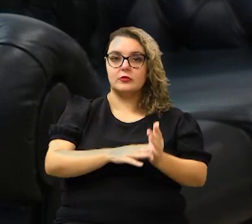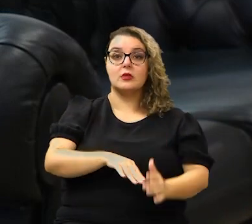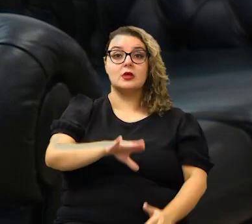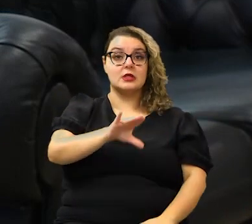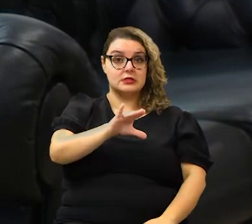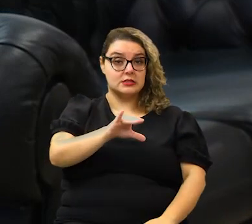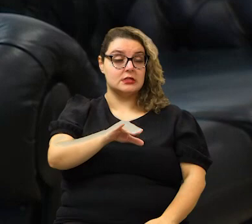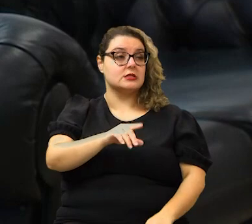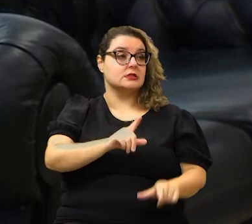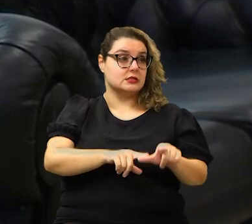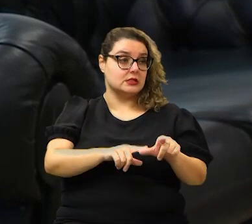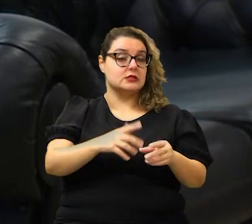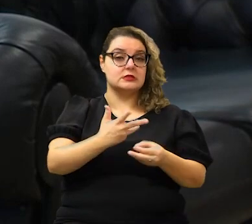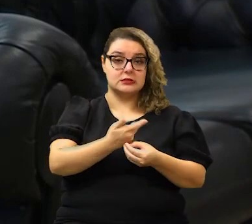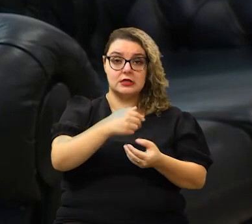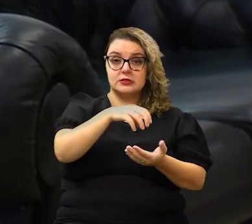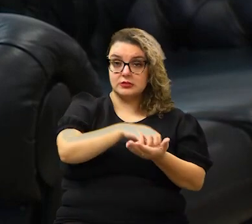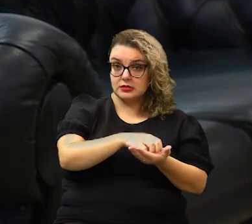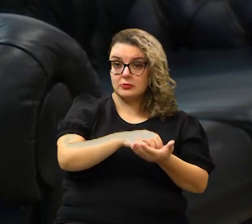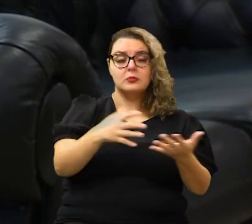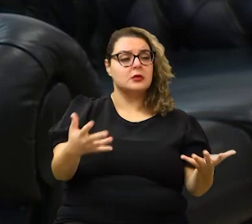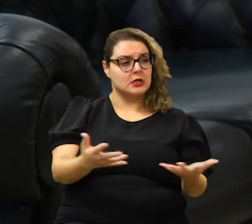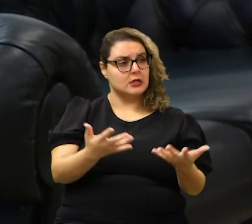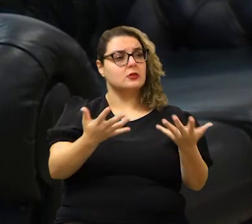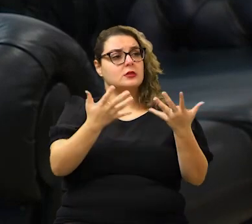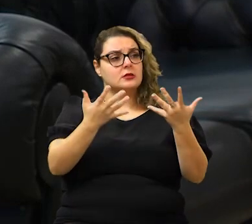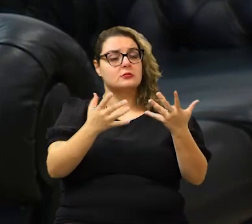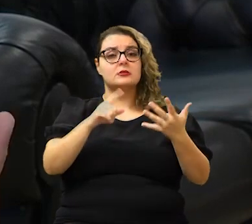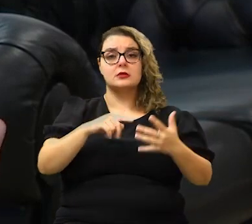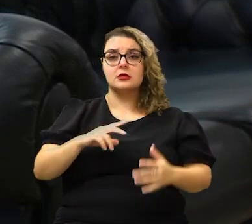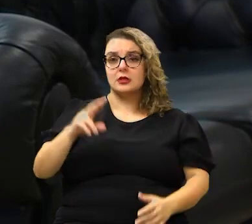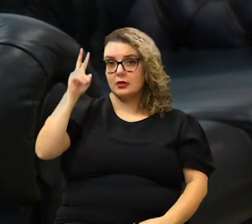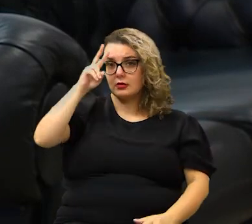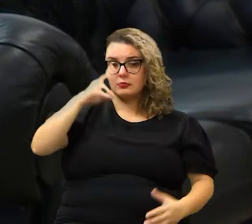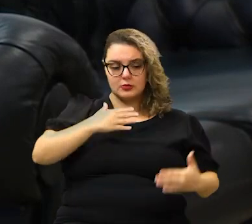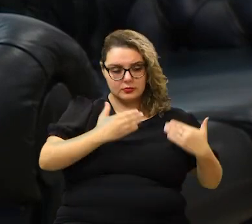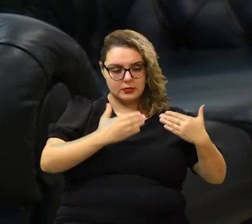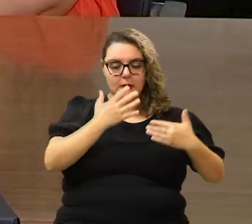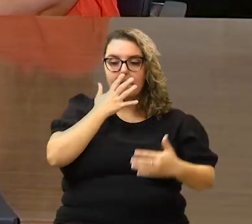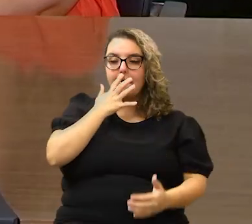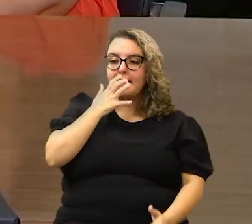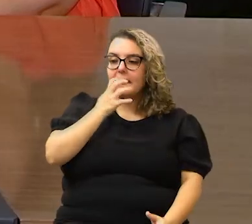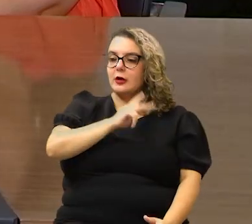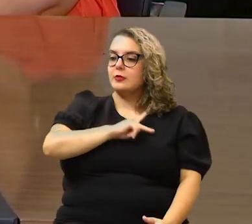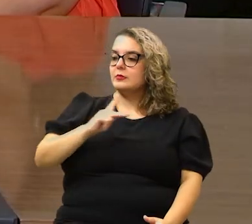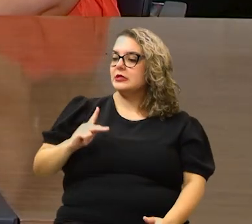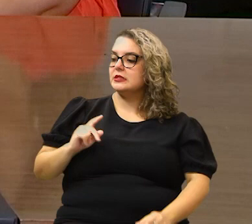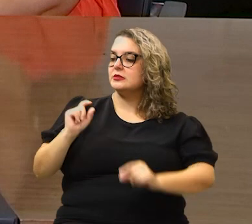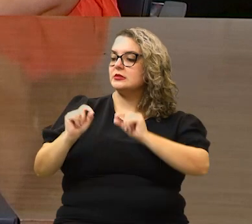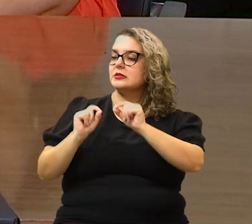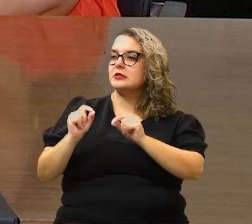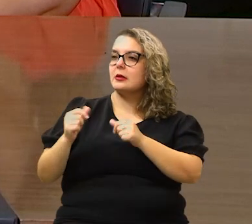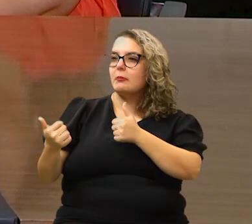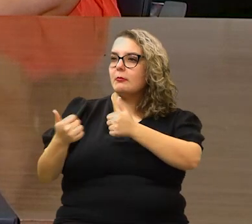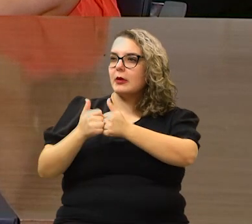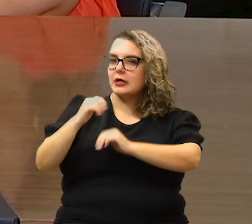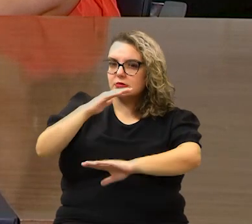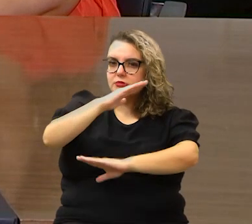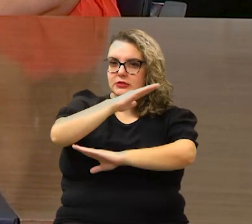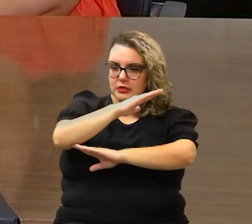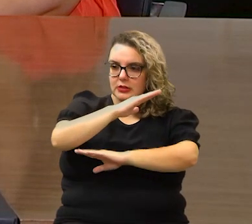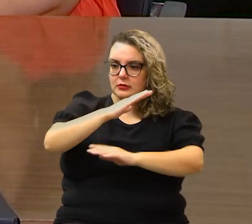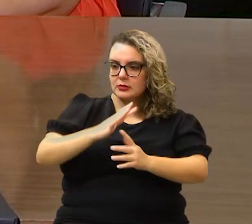Ciências, Letras e Artes por essa iniciativa, que é um resgate histórico. Presidente, quem passa aqui pertinho